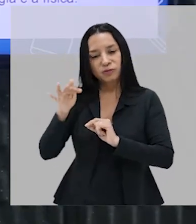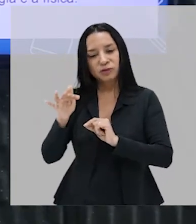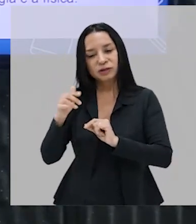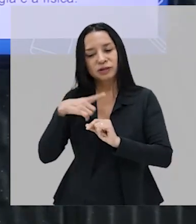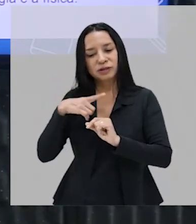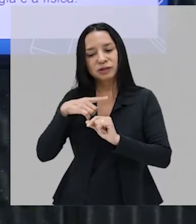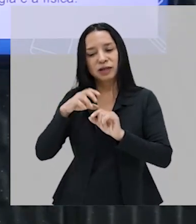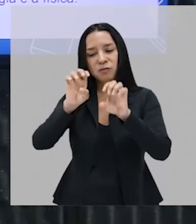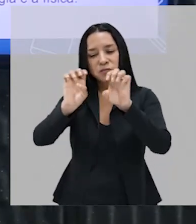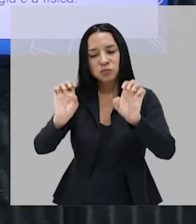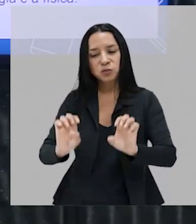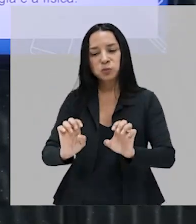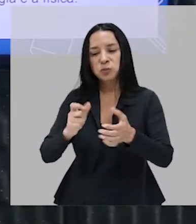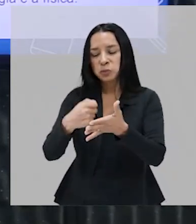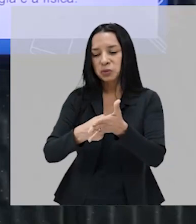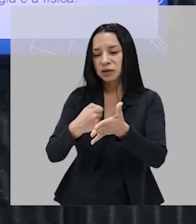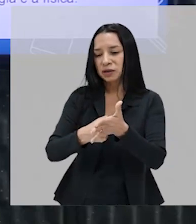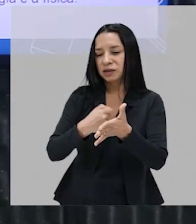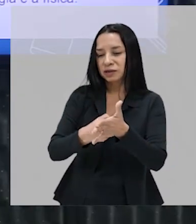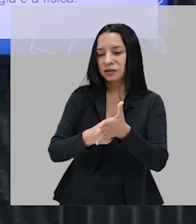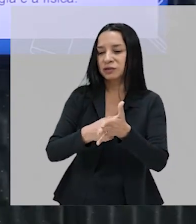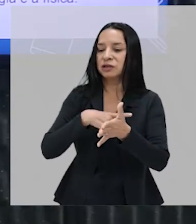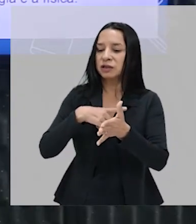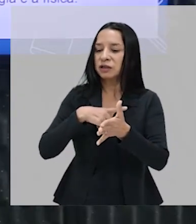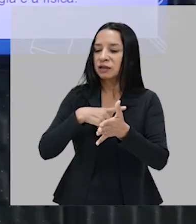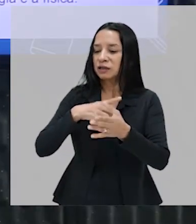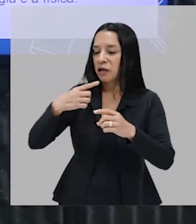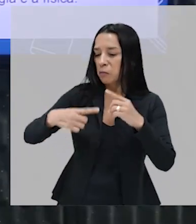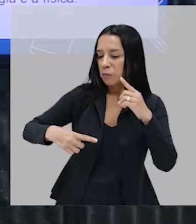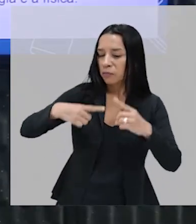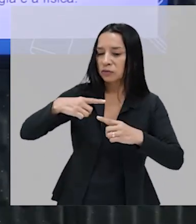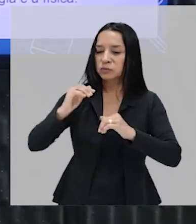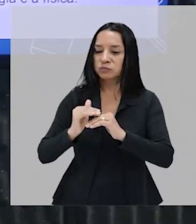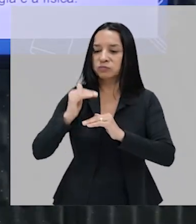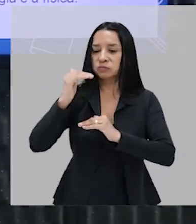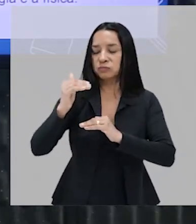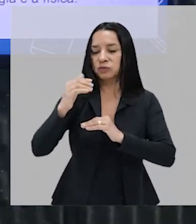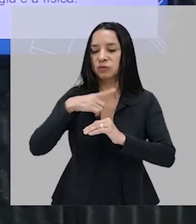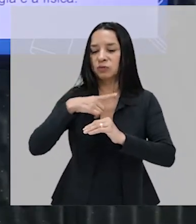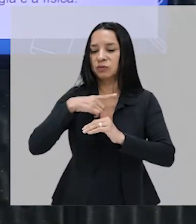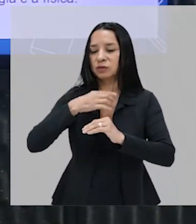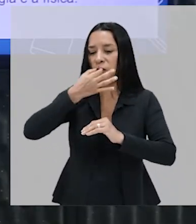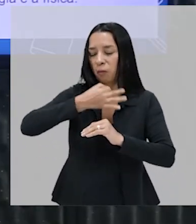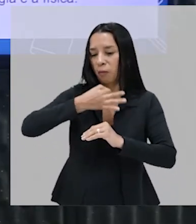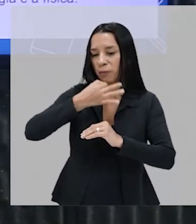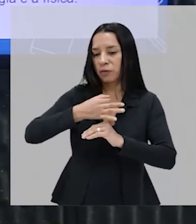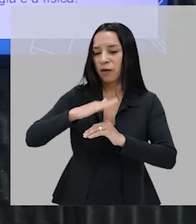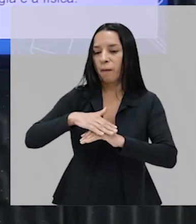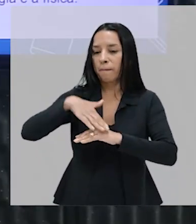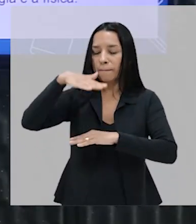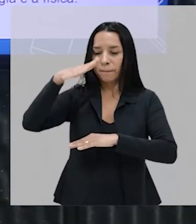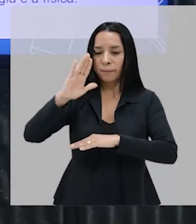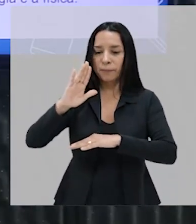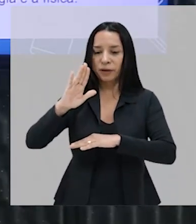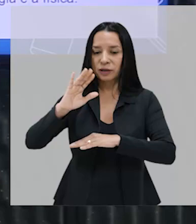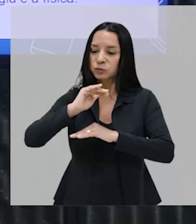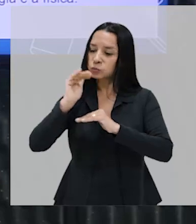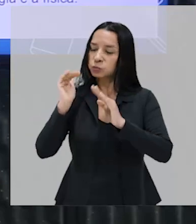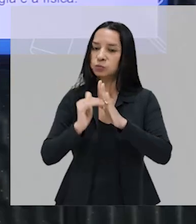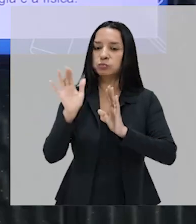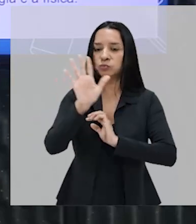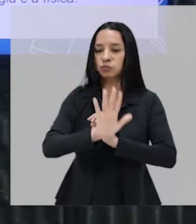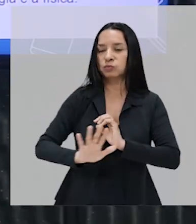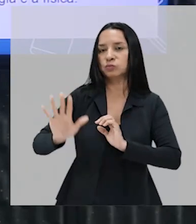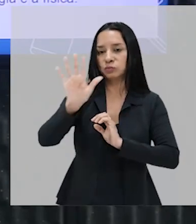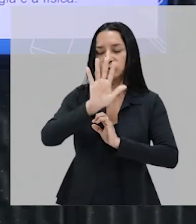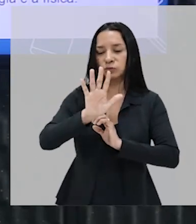a filosofia ela é especulativa, a filosofia ela tem uma dinâmica maior, ela tem um posicionamento mais do todo,